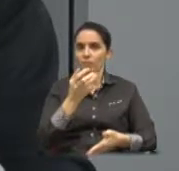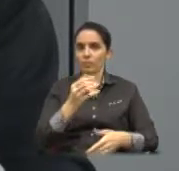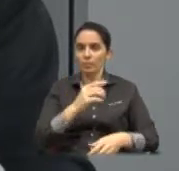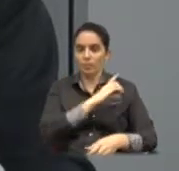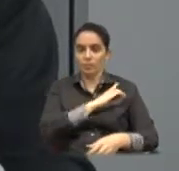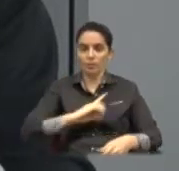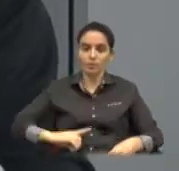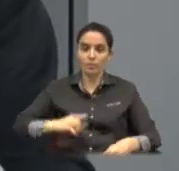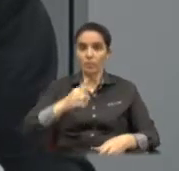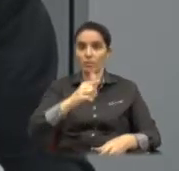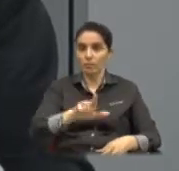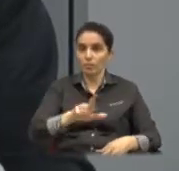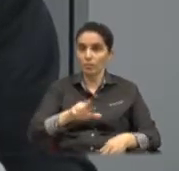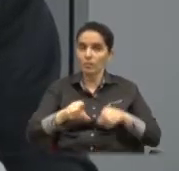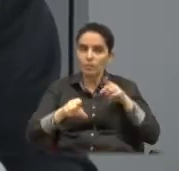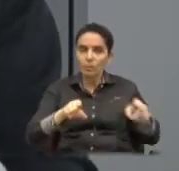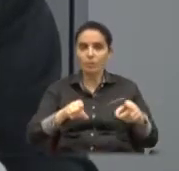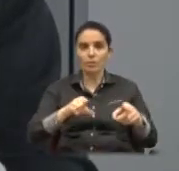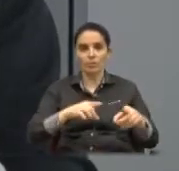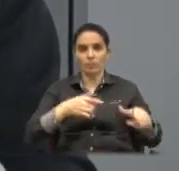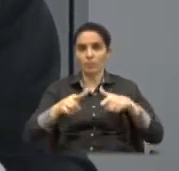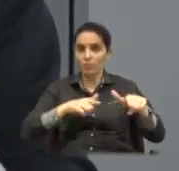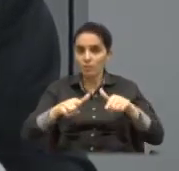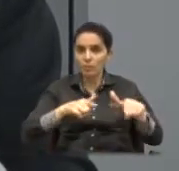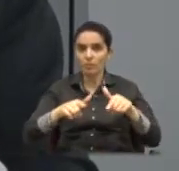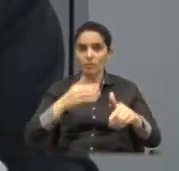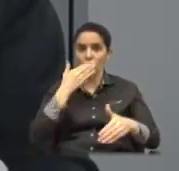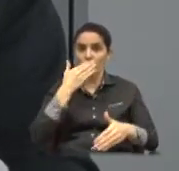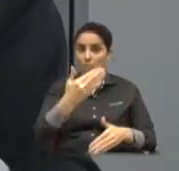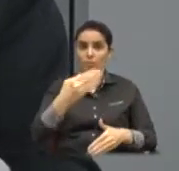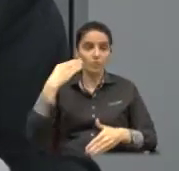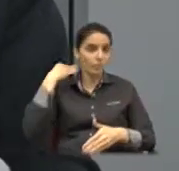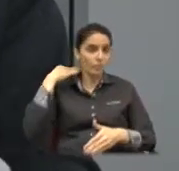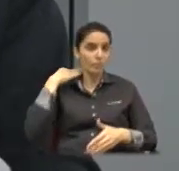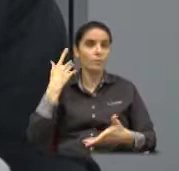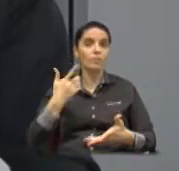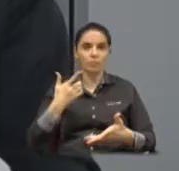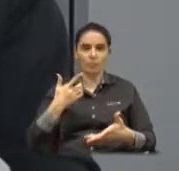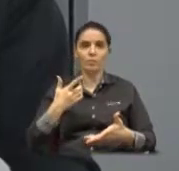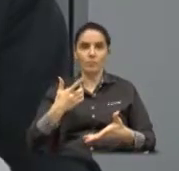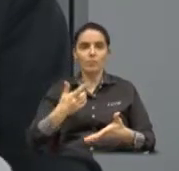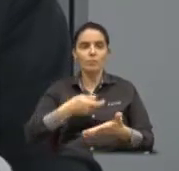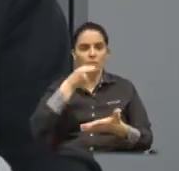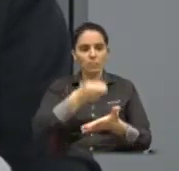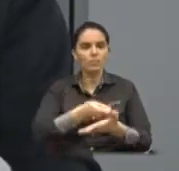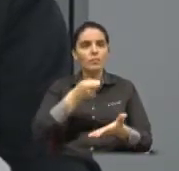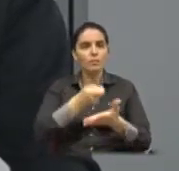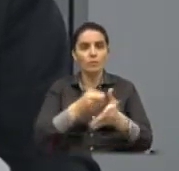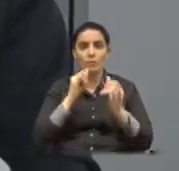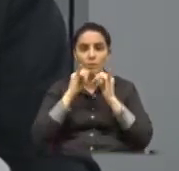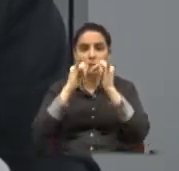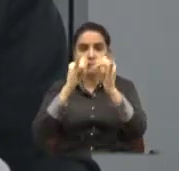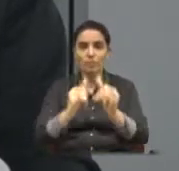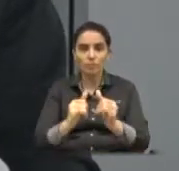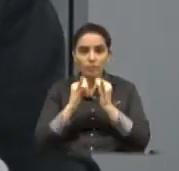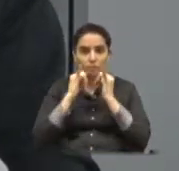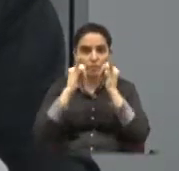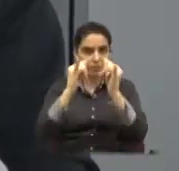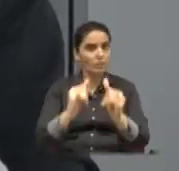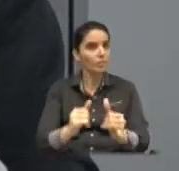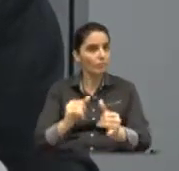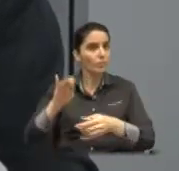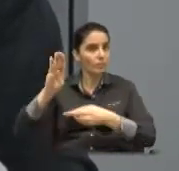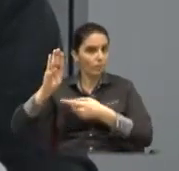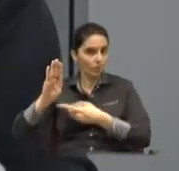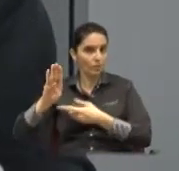fazer empréstimo, vai você levantar os seus recursos para poder bancar com a sua campanha.